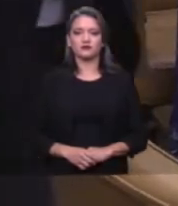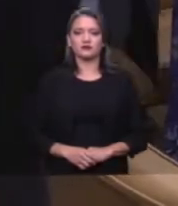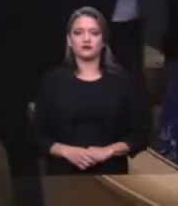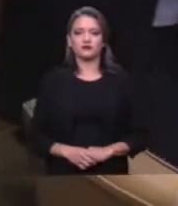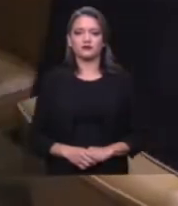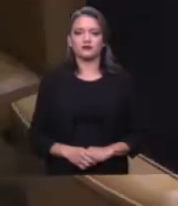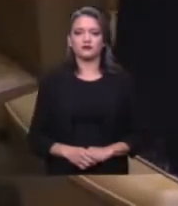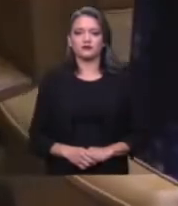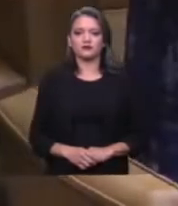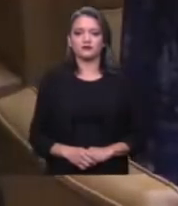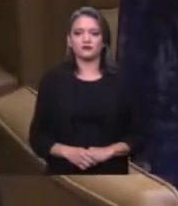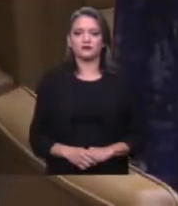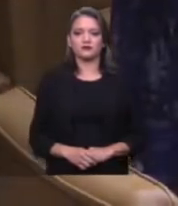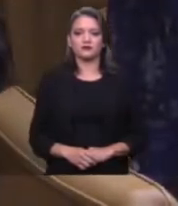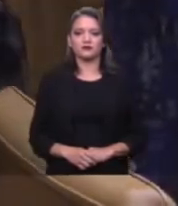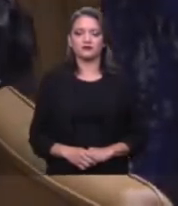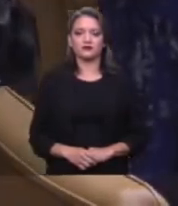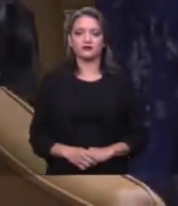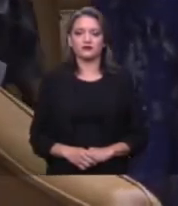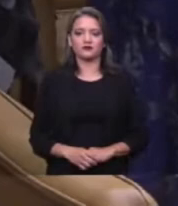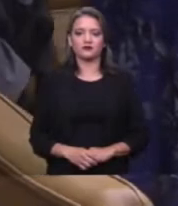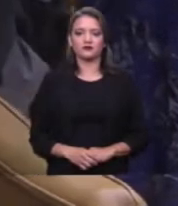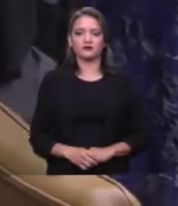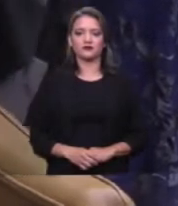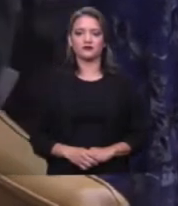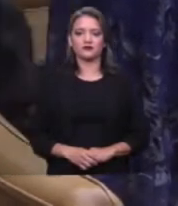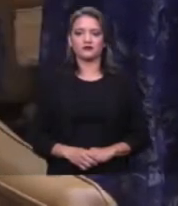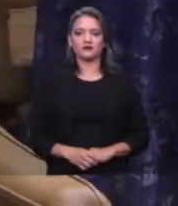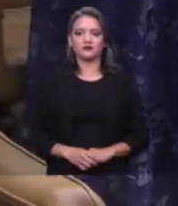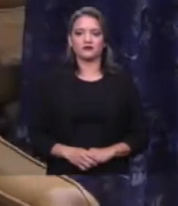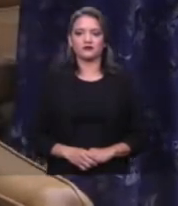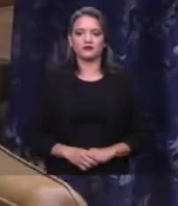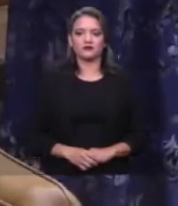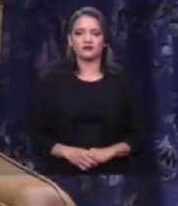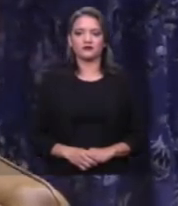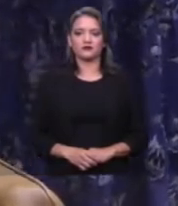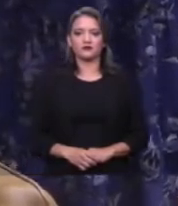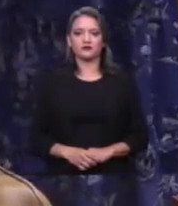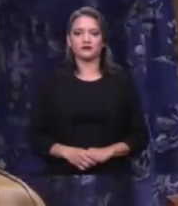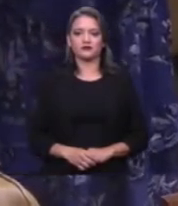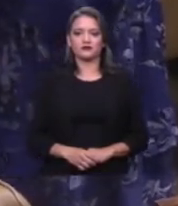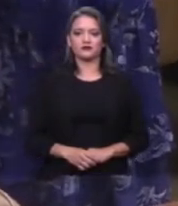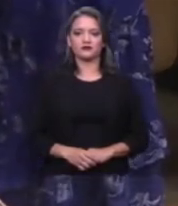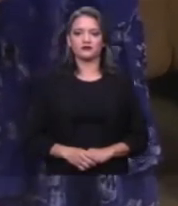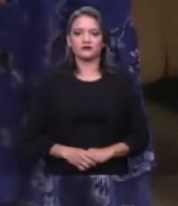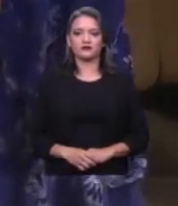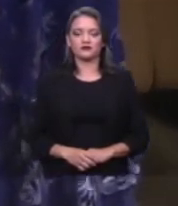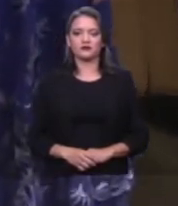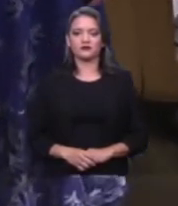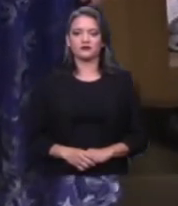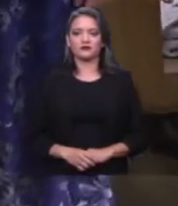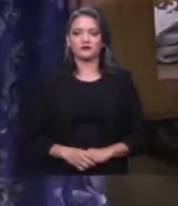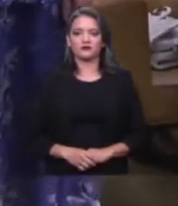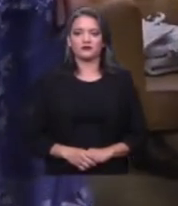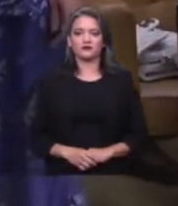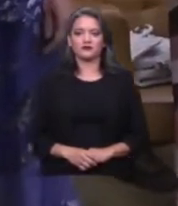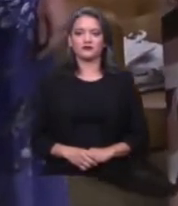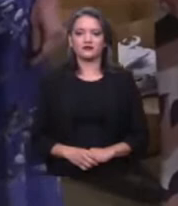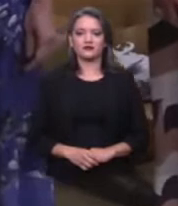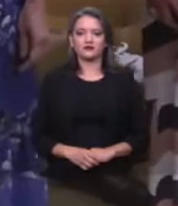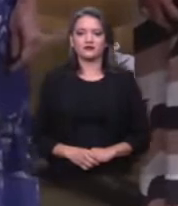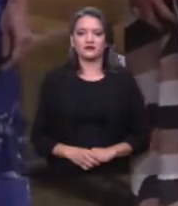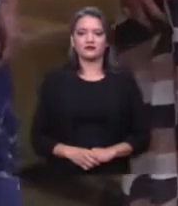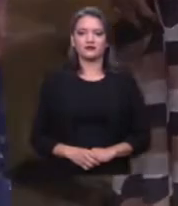convidados olha provavelmente ali a família né desanim participando Algumas crianças é um momento importante